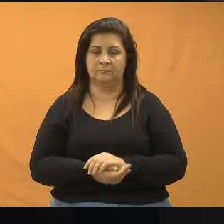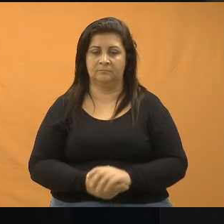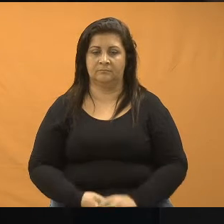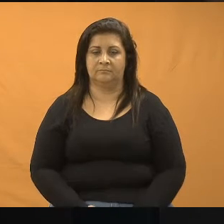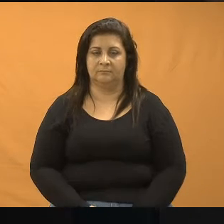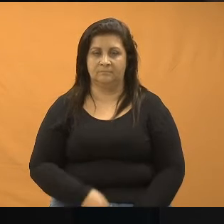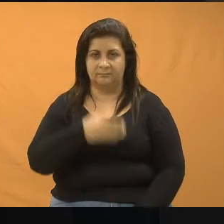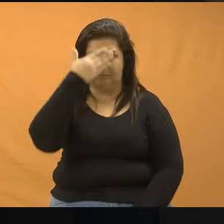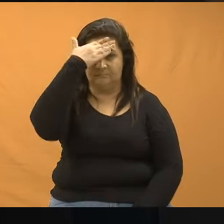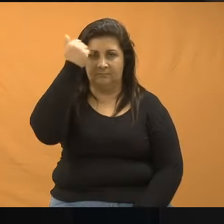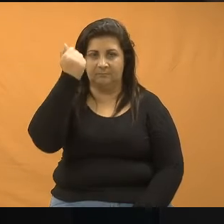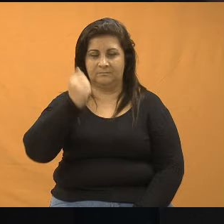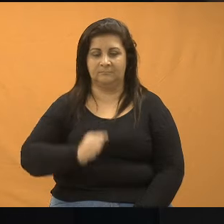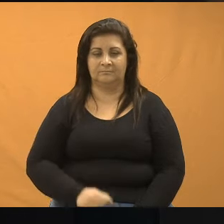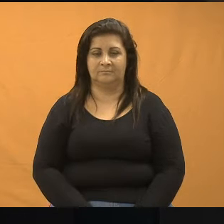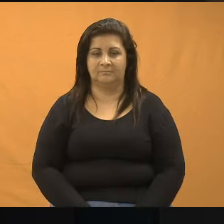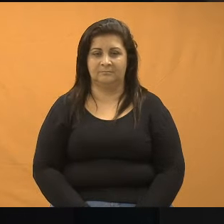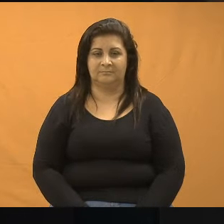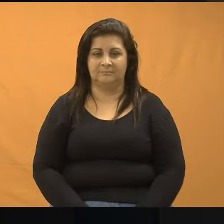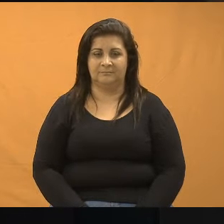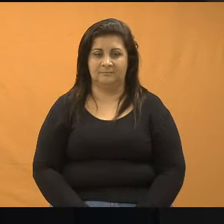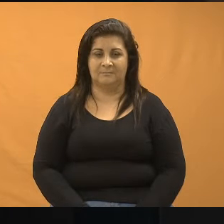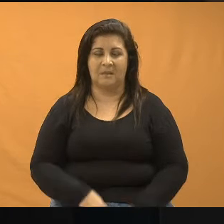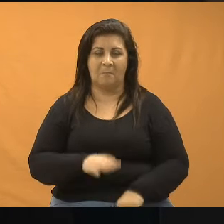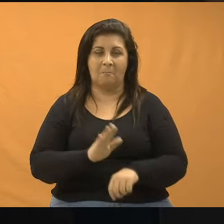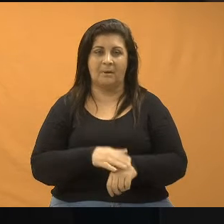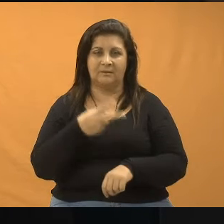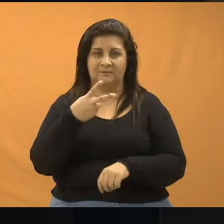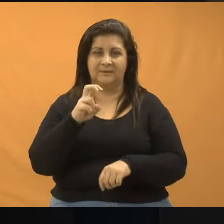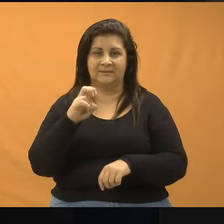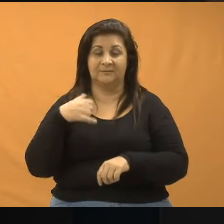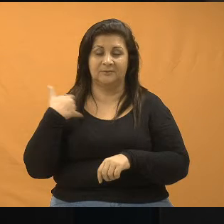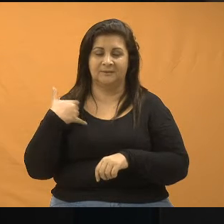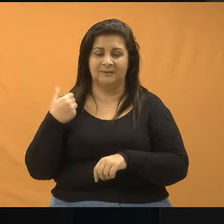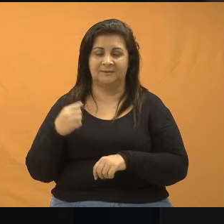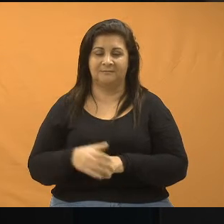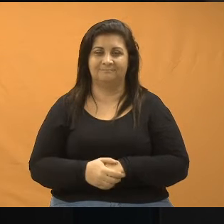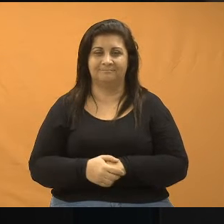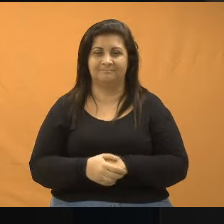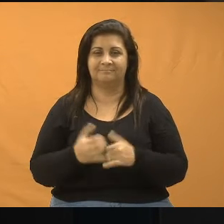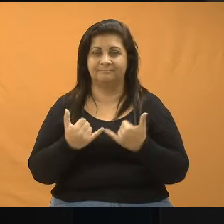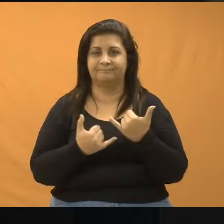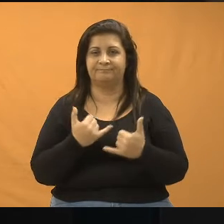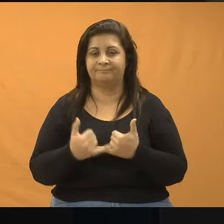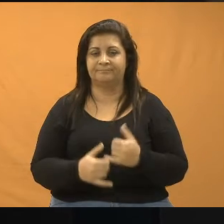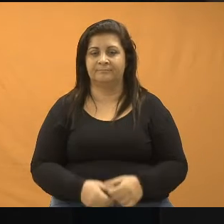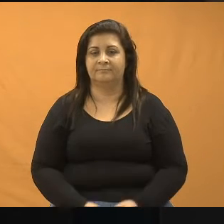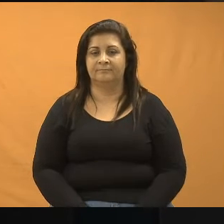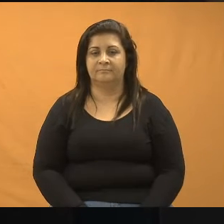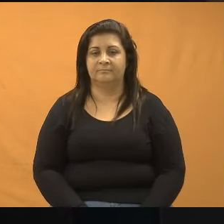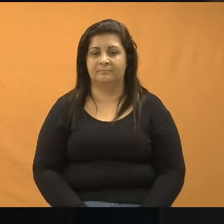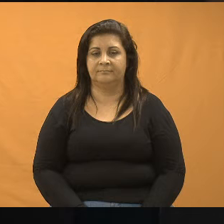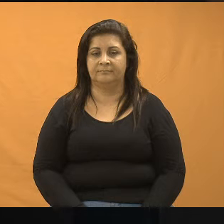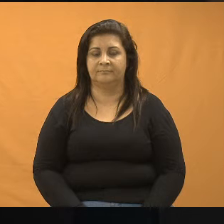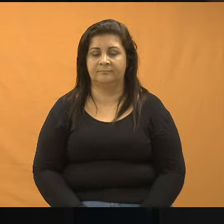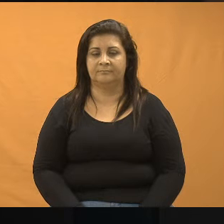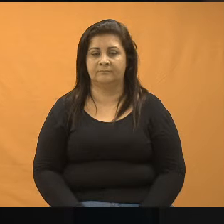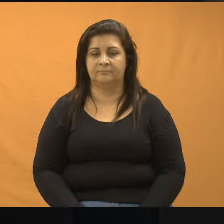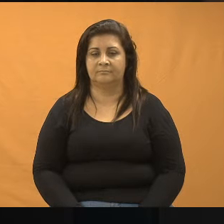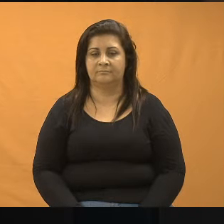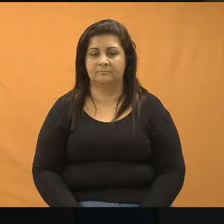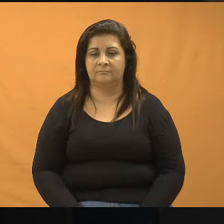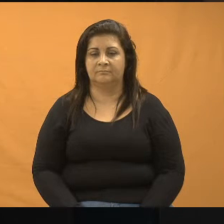Calma aí, que vai voltar. É que eu já passei dos 25 anos, então o negócio deu uma falhada. Era uma coisa muito importante que eu ia citar agora. Mas assim, agora